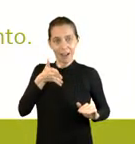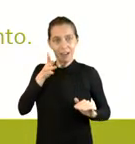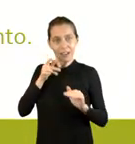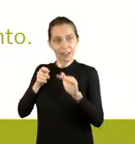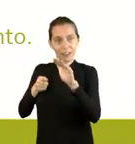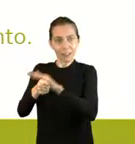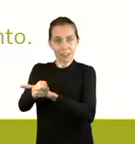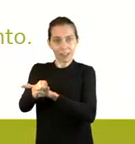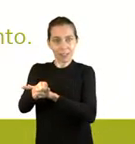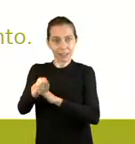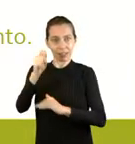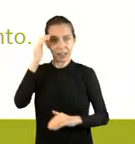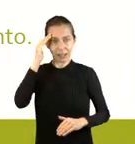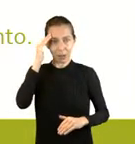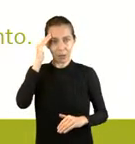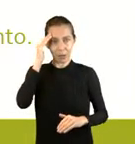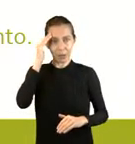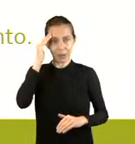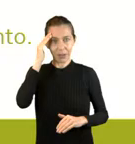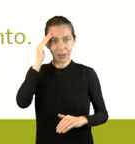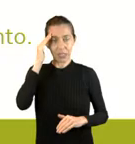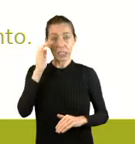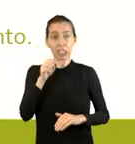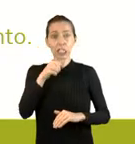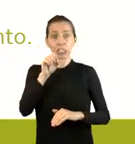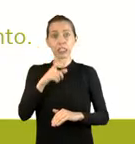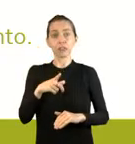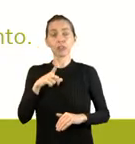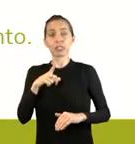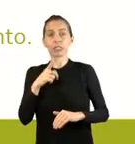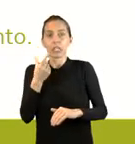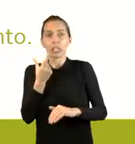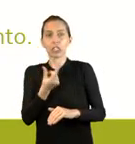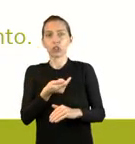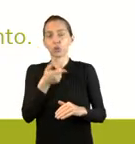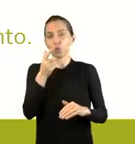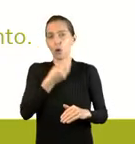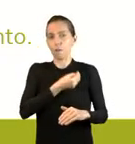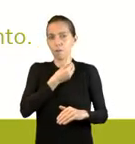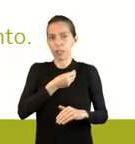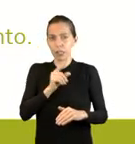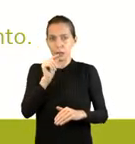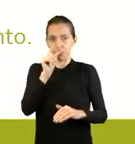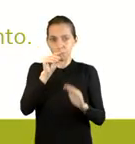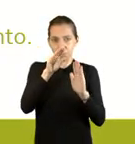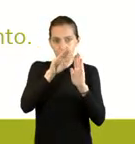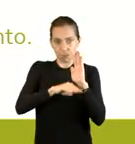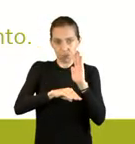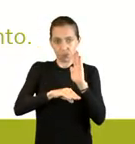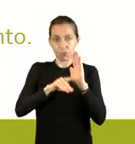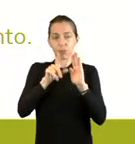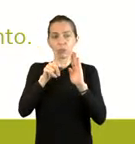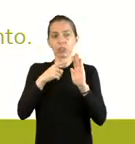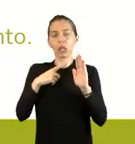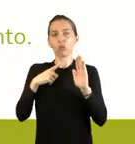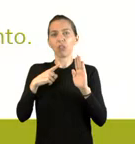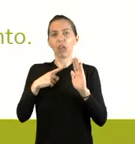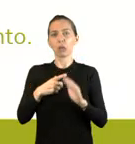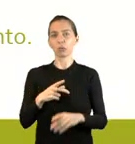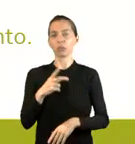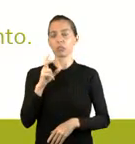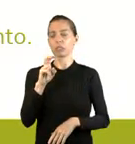estar, você não tem margem para tropeçar. Então, Ah, eu ganho 5 mil e gasto 5